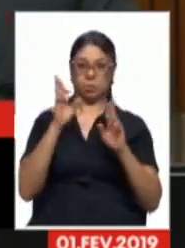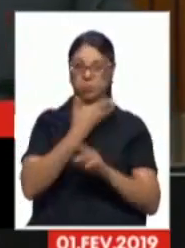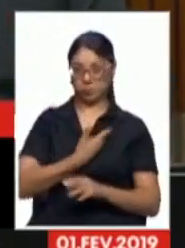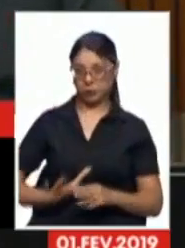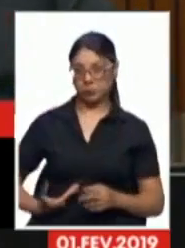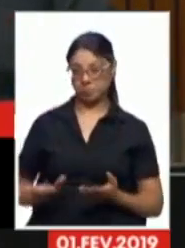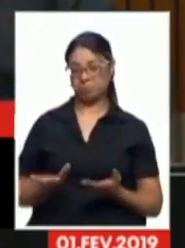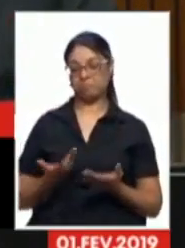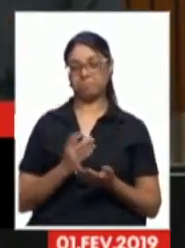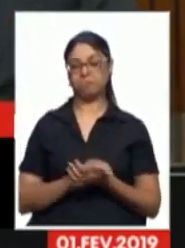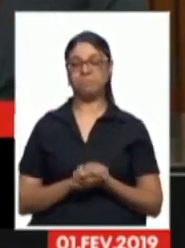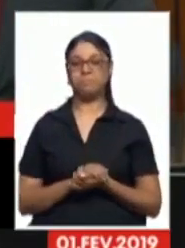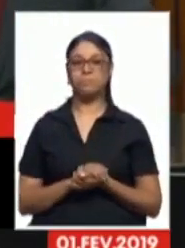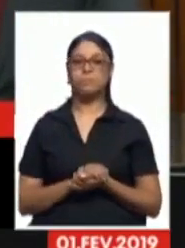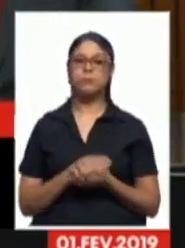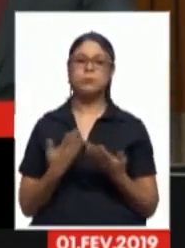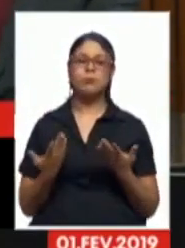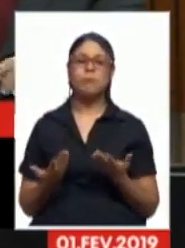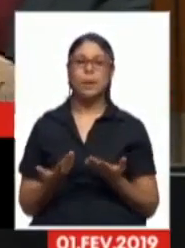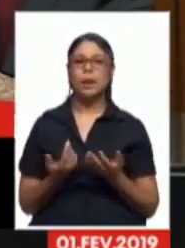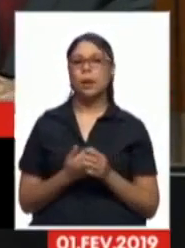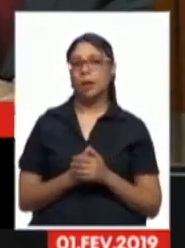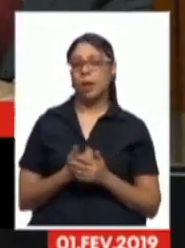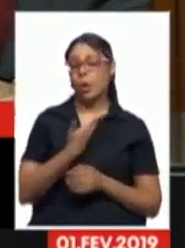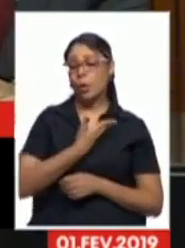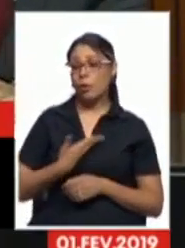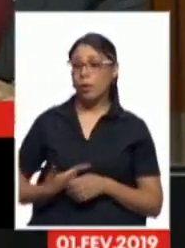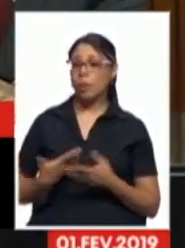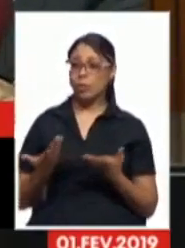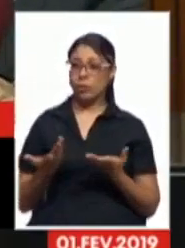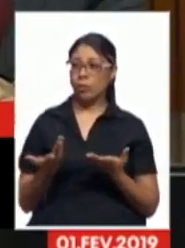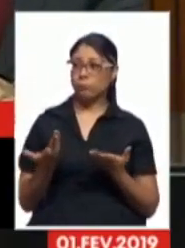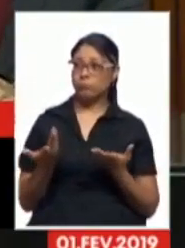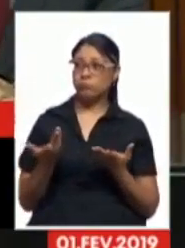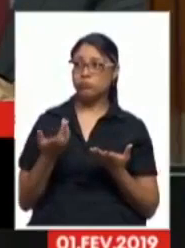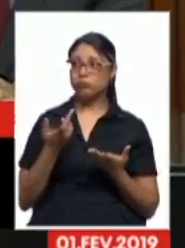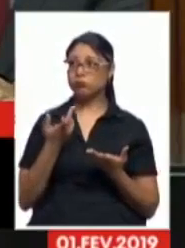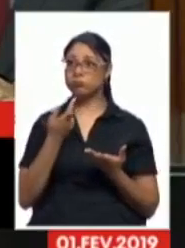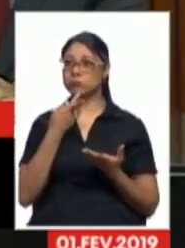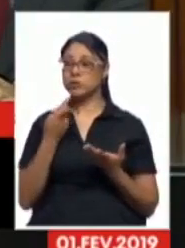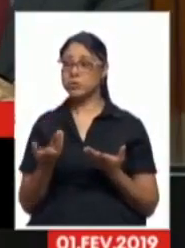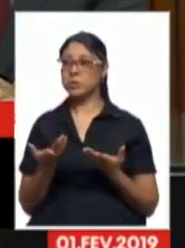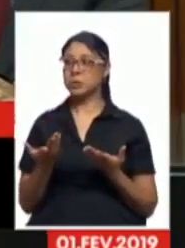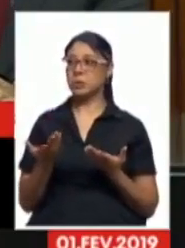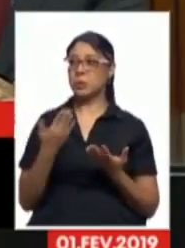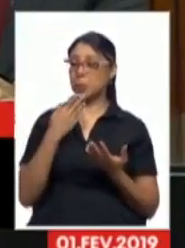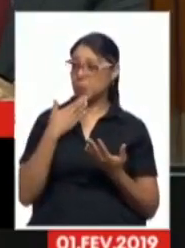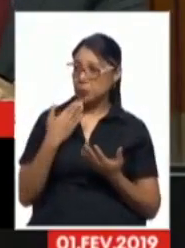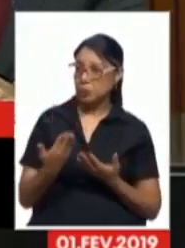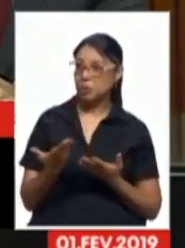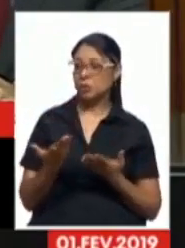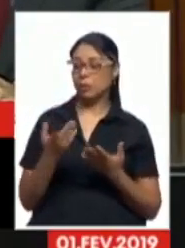Parlamento Mineiro. O governador fez um apelo também, Marco, para que os deputados, quando